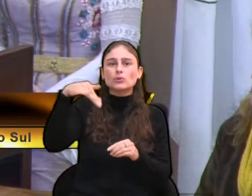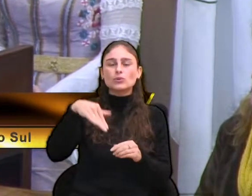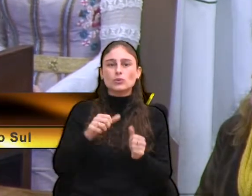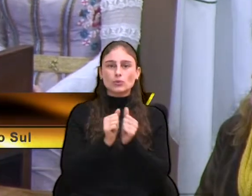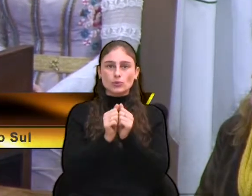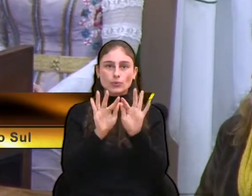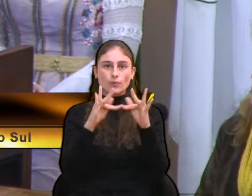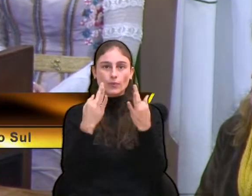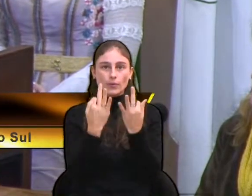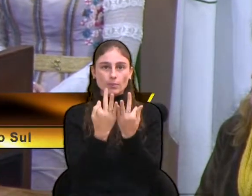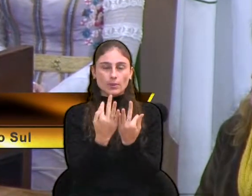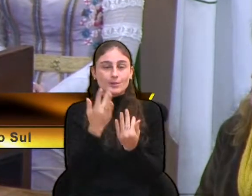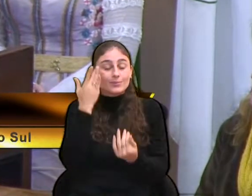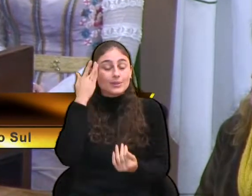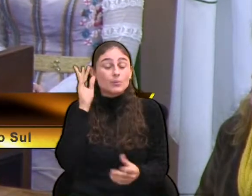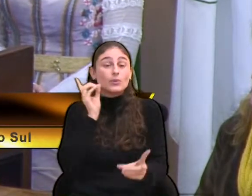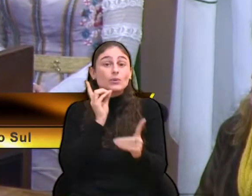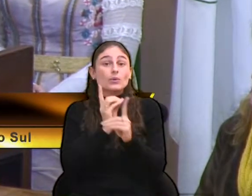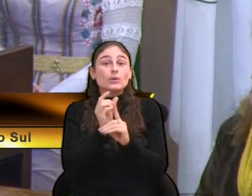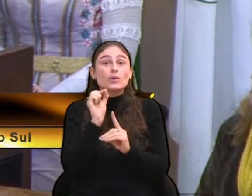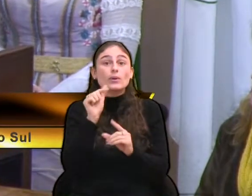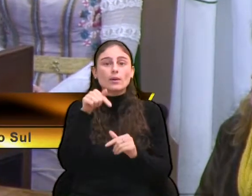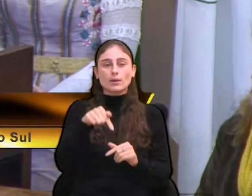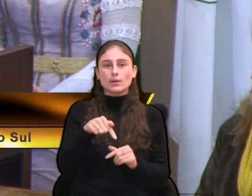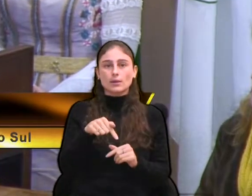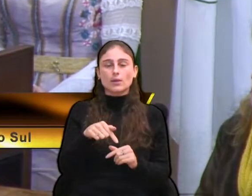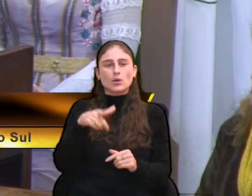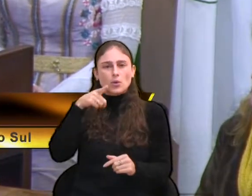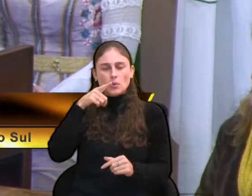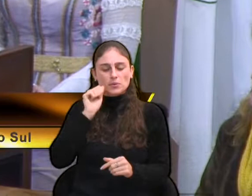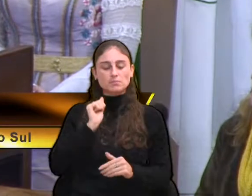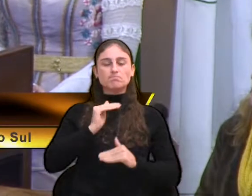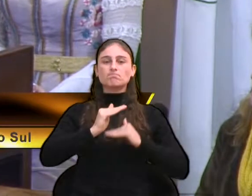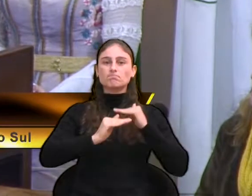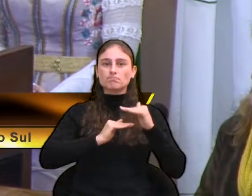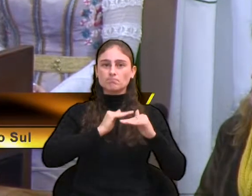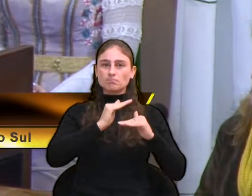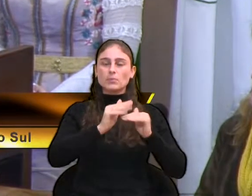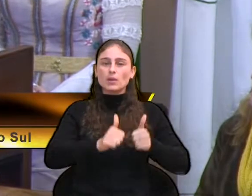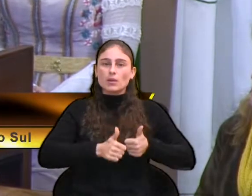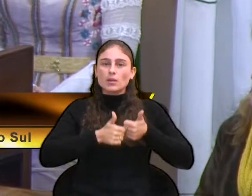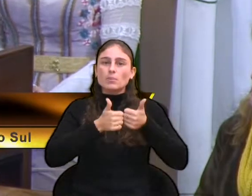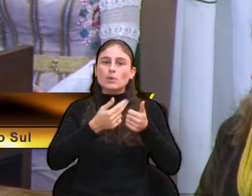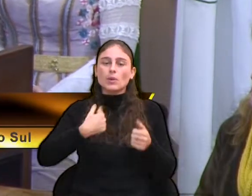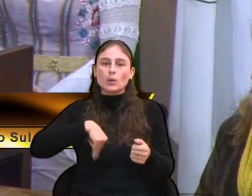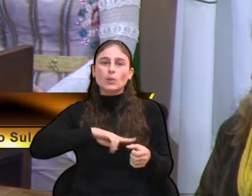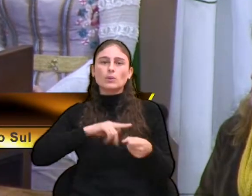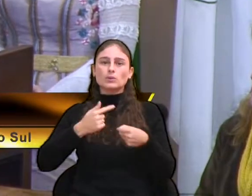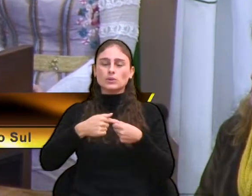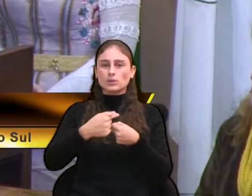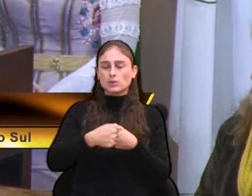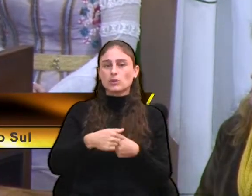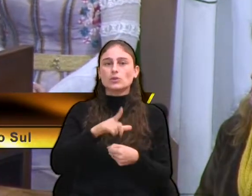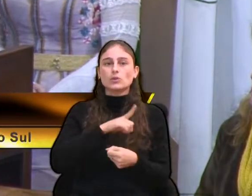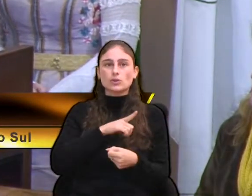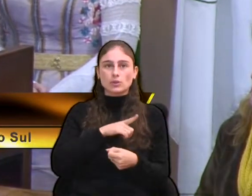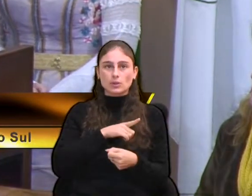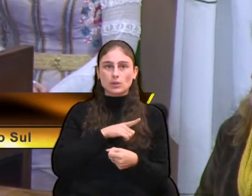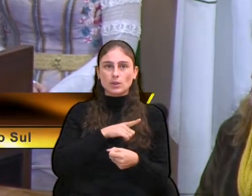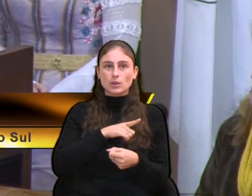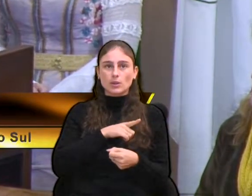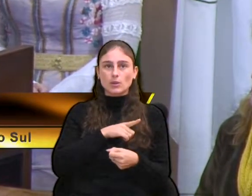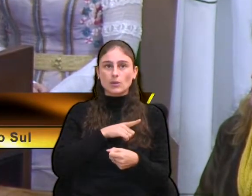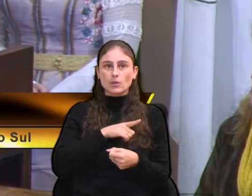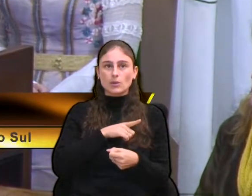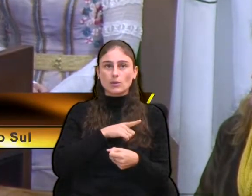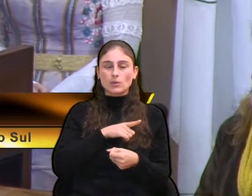saber o que encontrariam aqui, conseguiram desbravar e desenvolver a nossa região ao ponto de sermos o